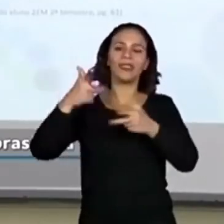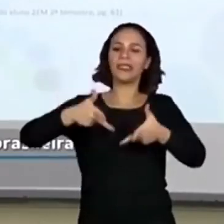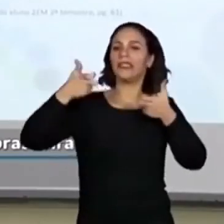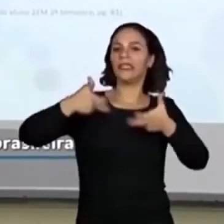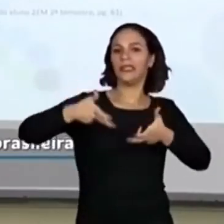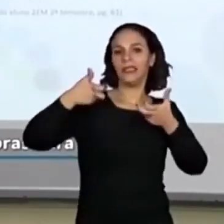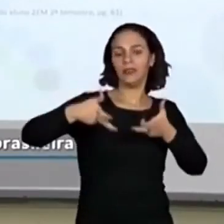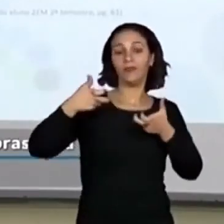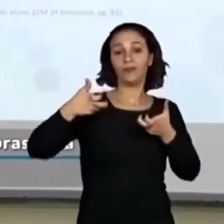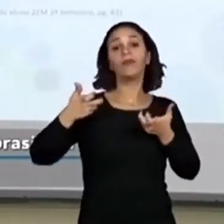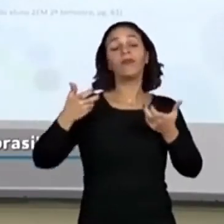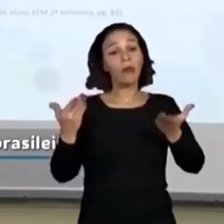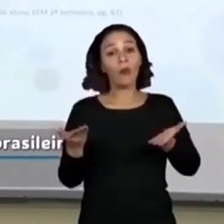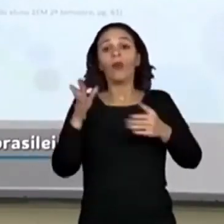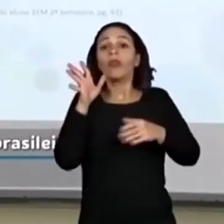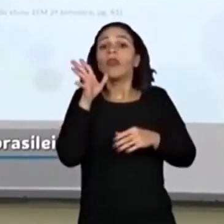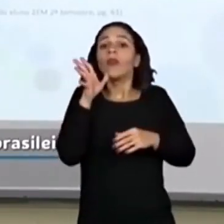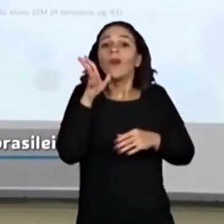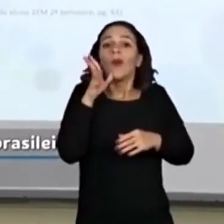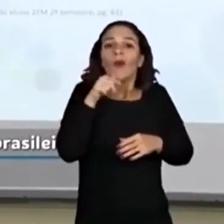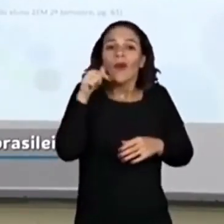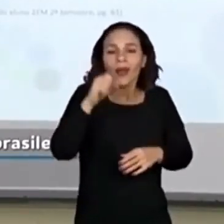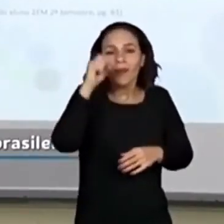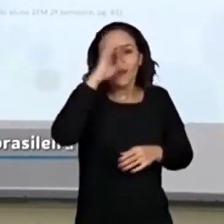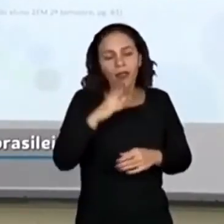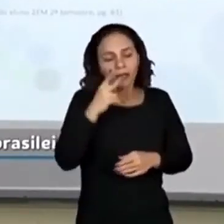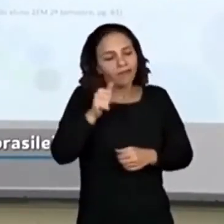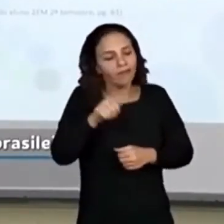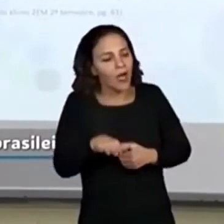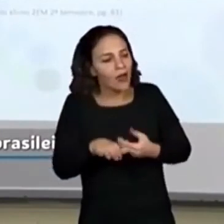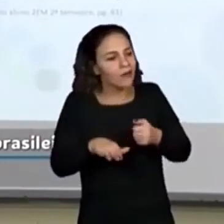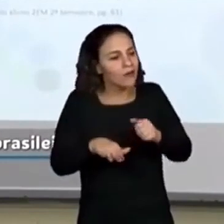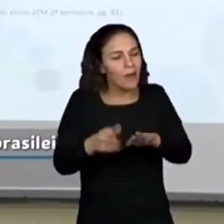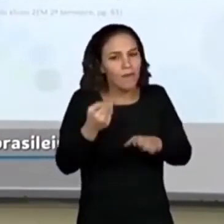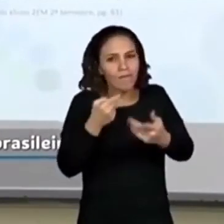tempo para que a economia brasileira desse uma decolada